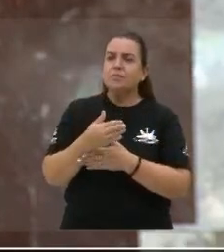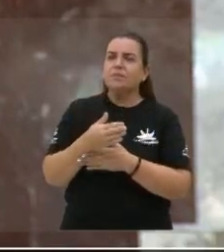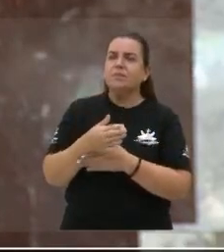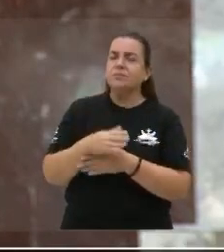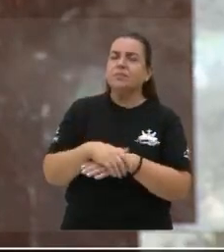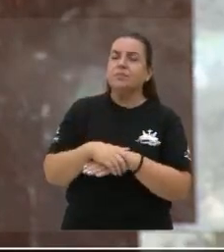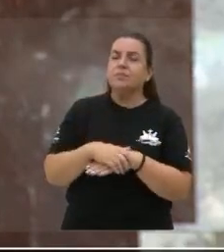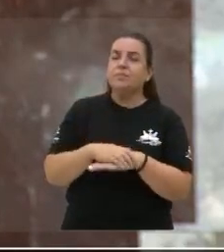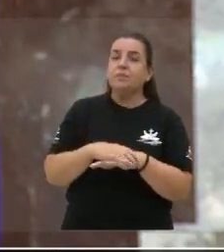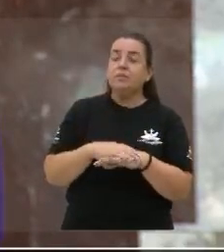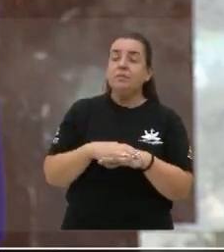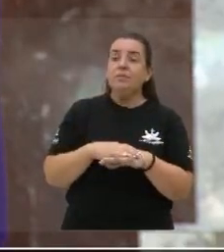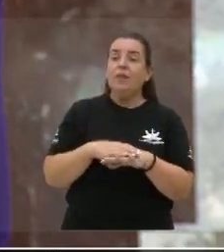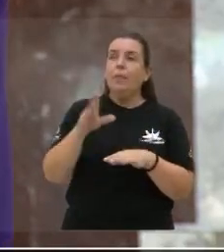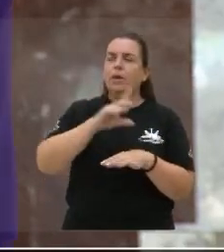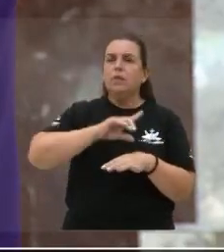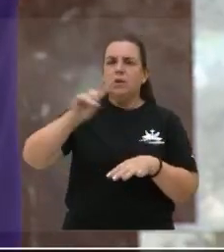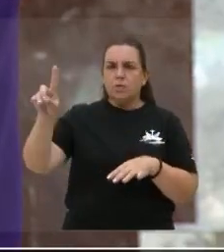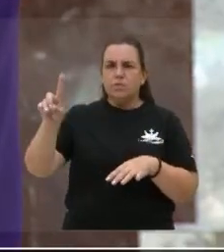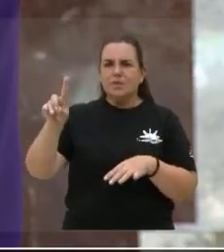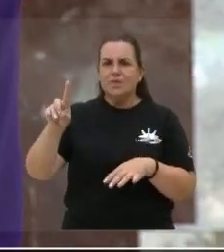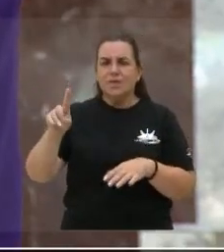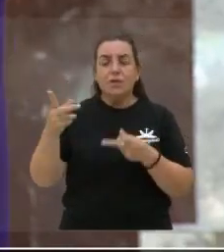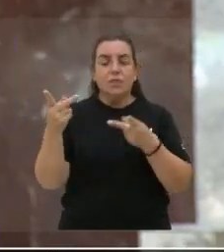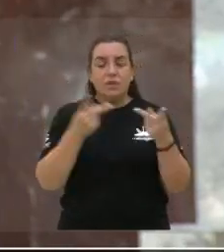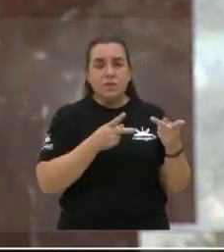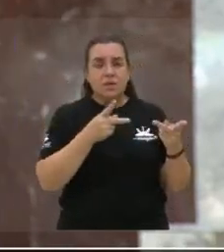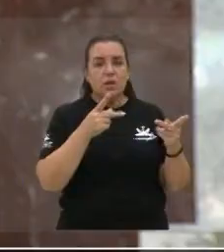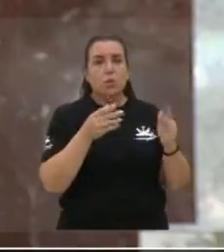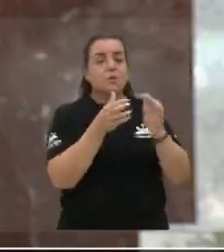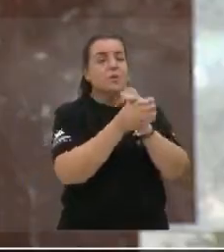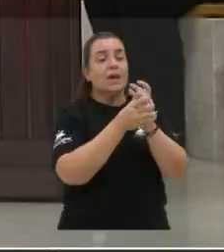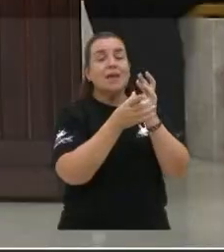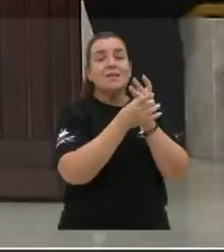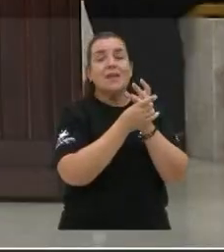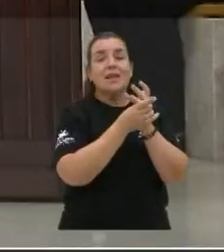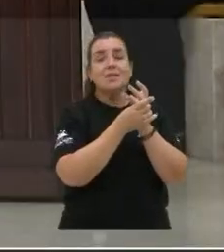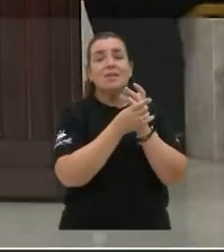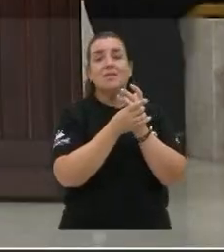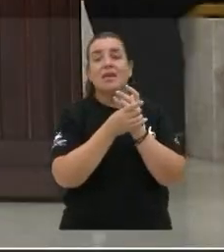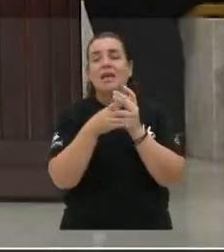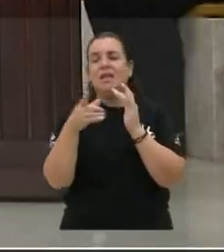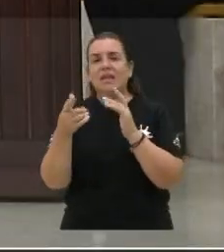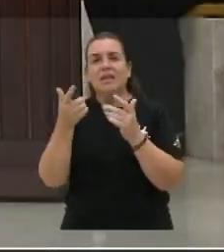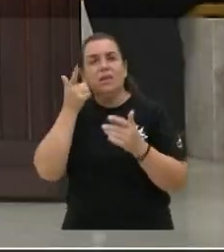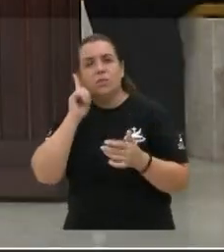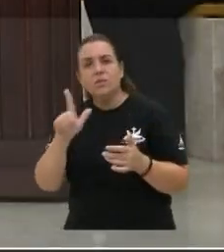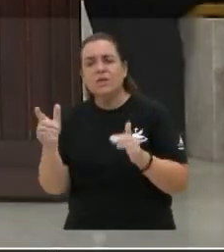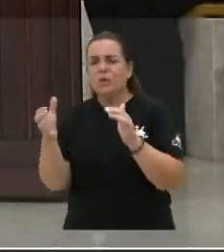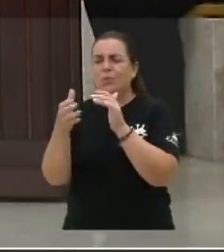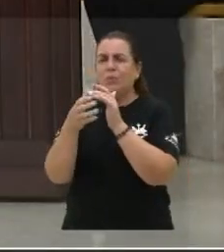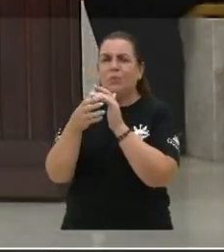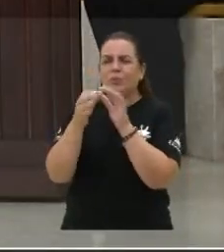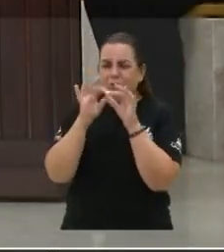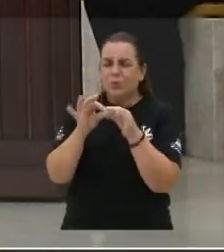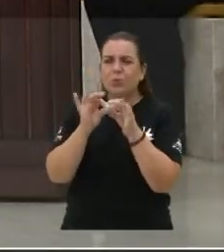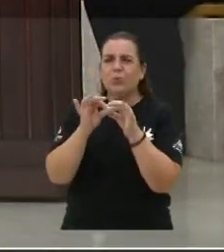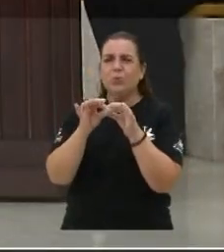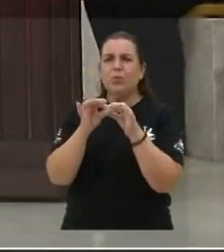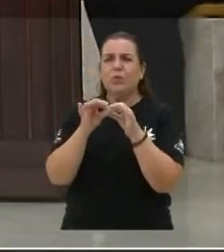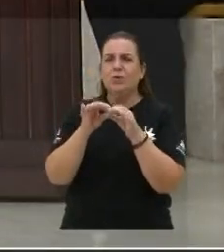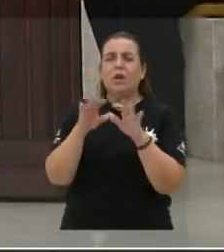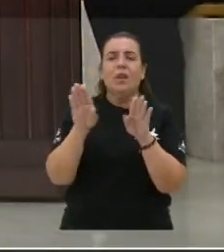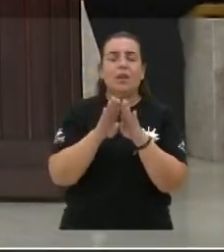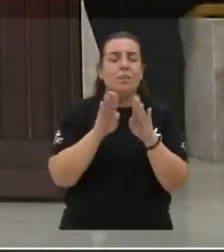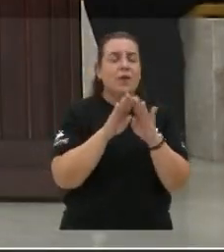se reatar para o Natal. Visite famílias que ainda estão com brigas e